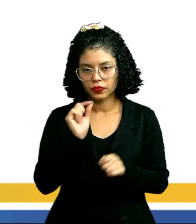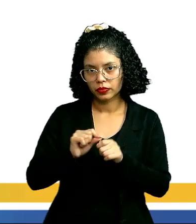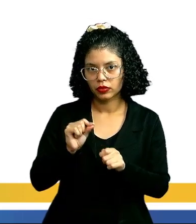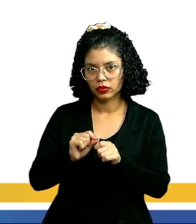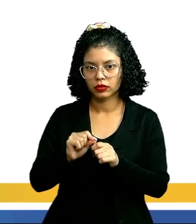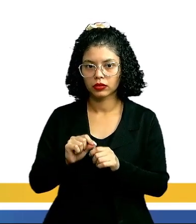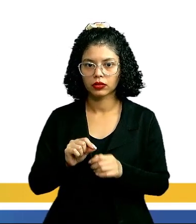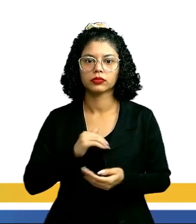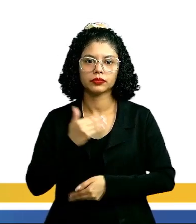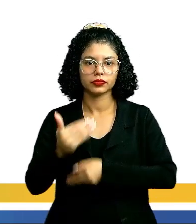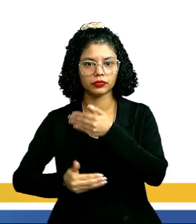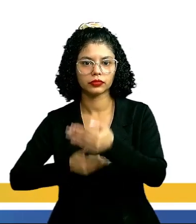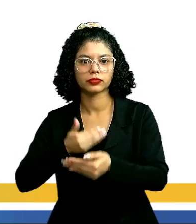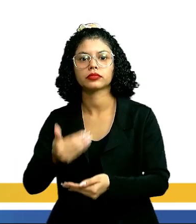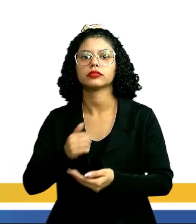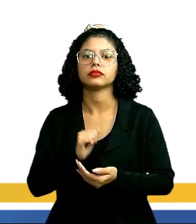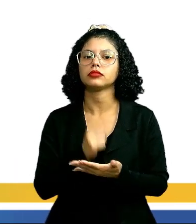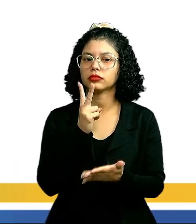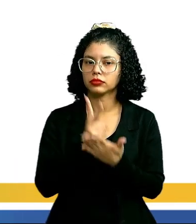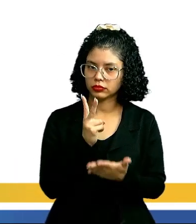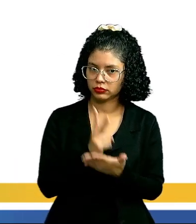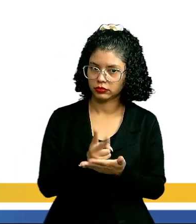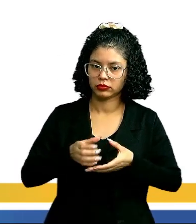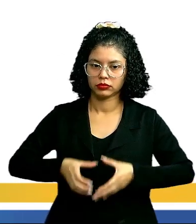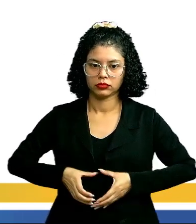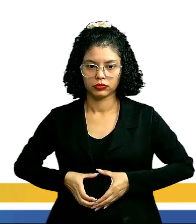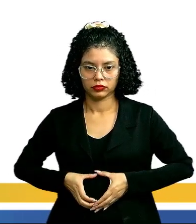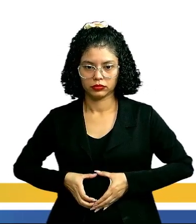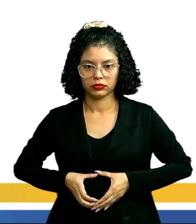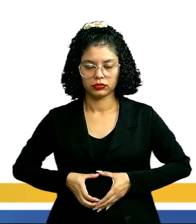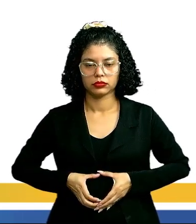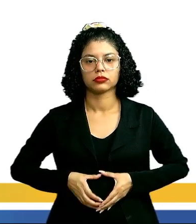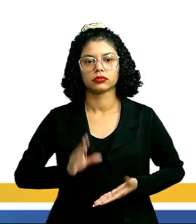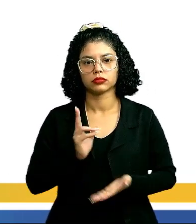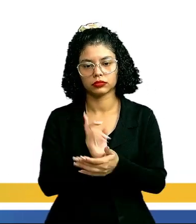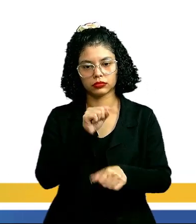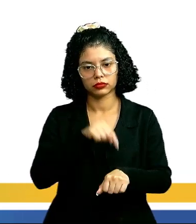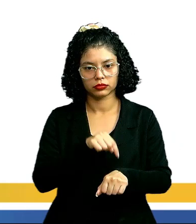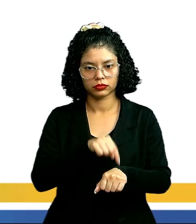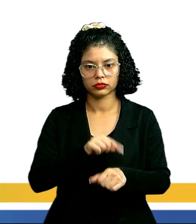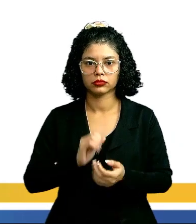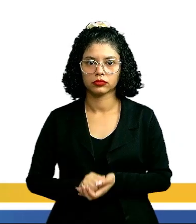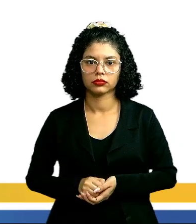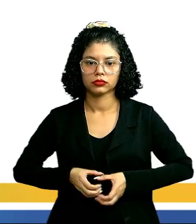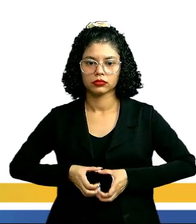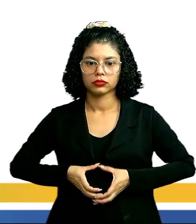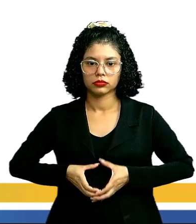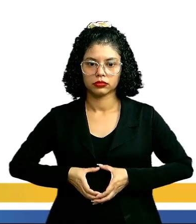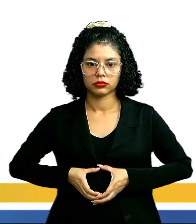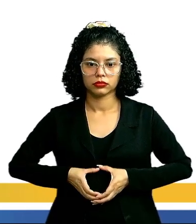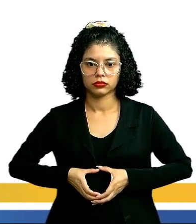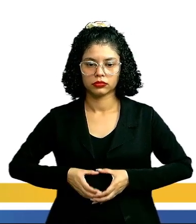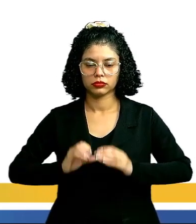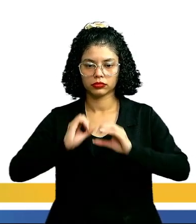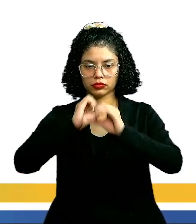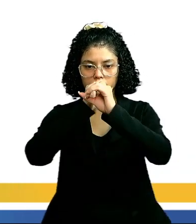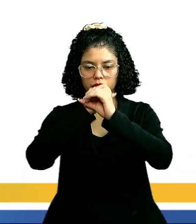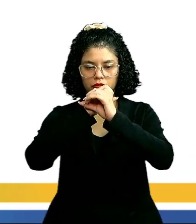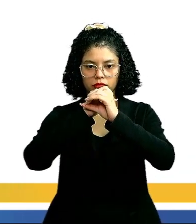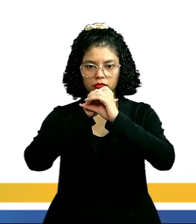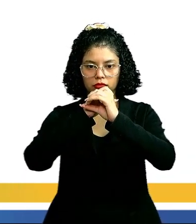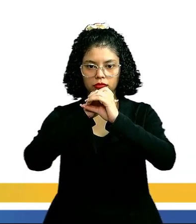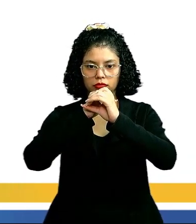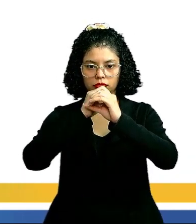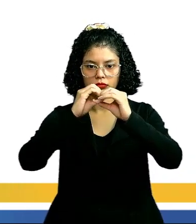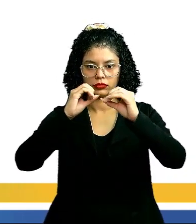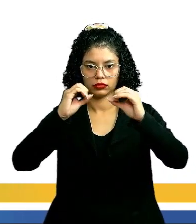foram desenvolvidos no mesmo útero e ao mesmo tempo. Mas eles têm placenta e